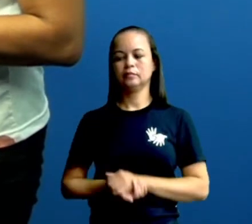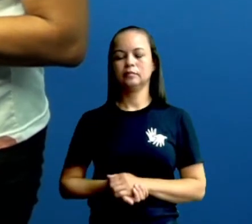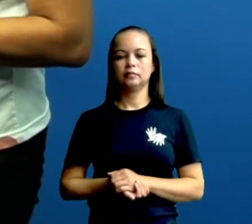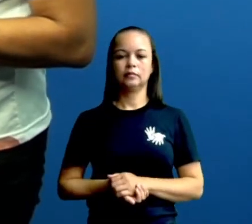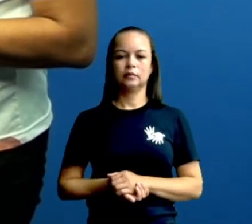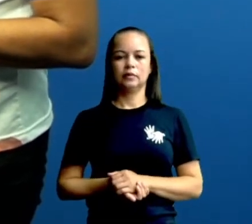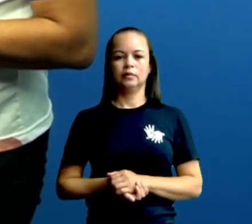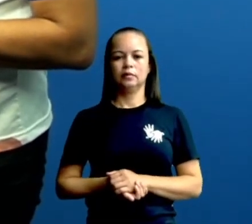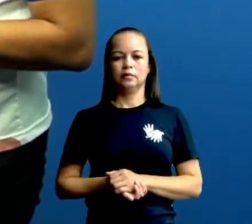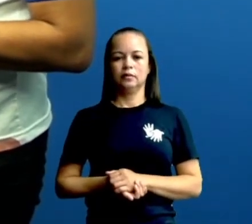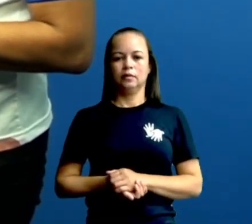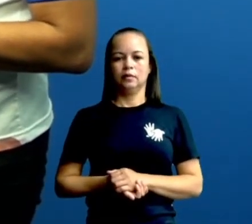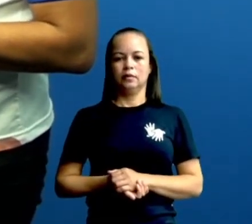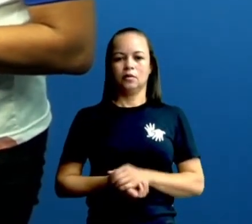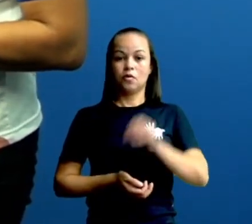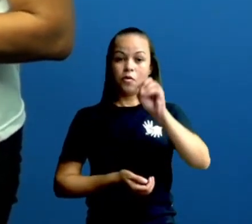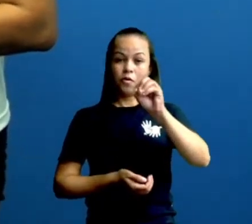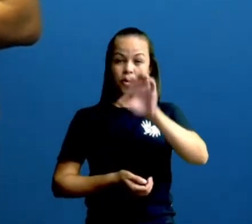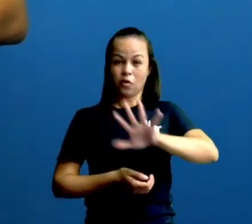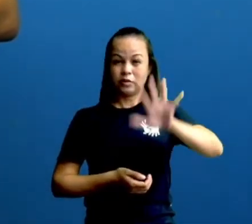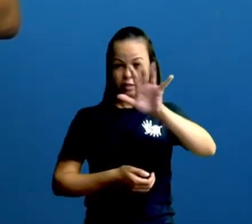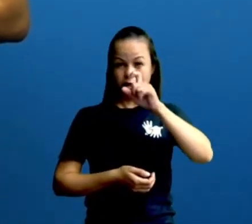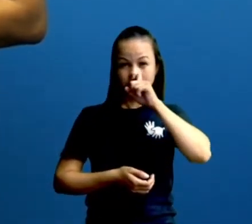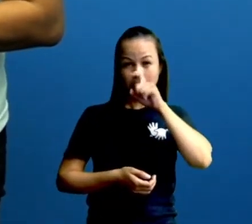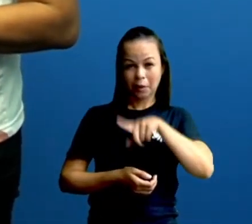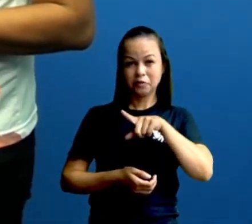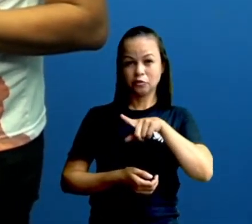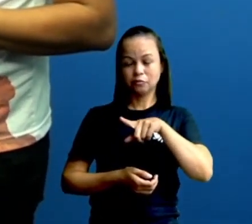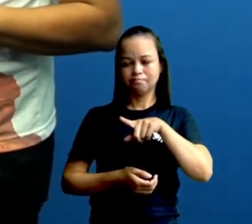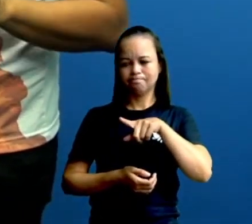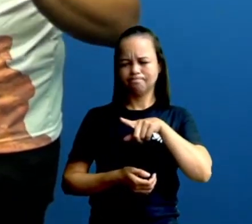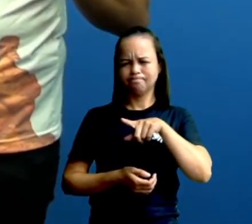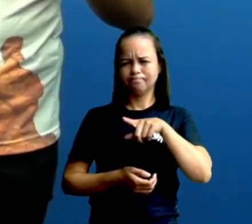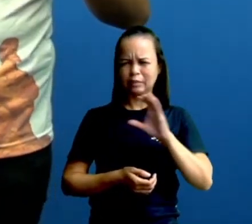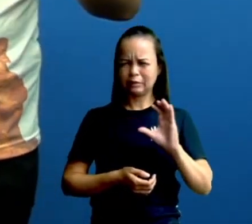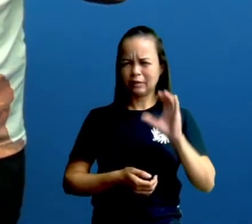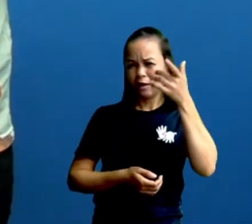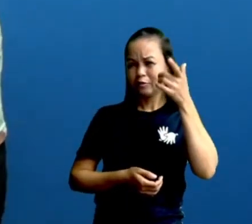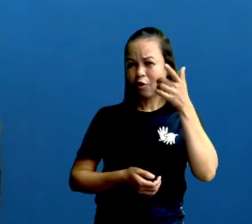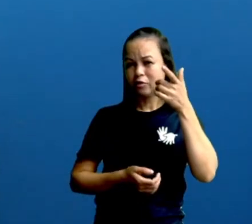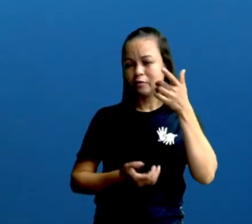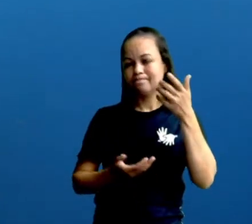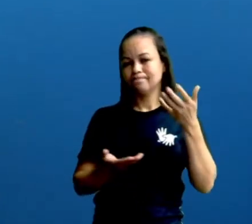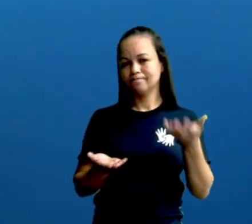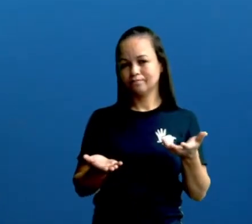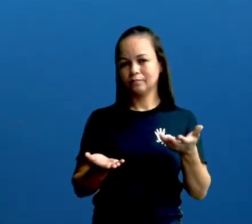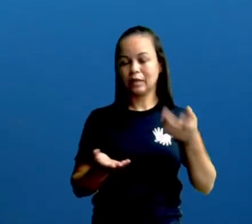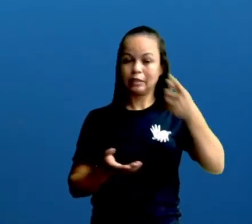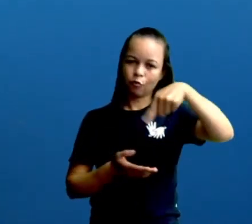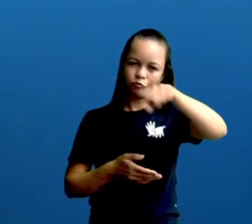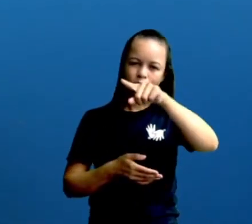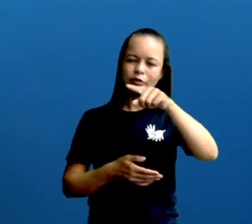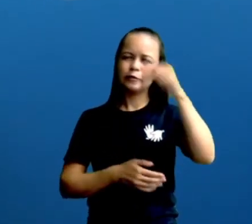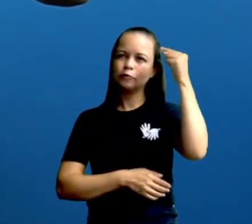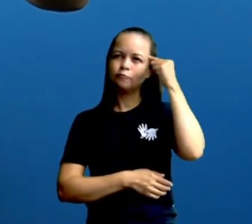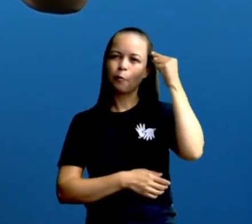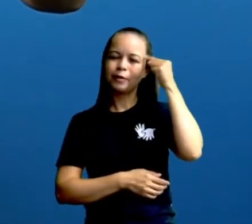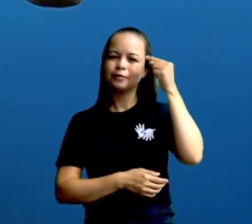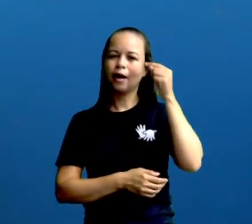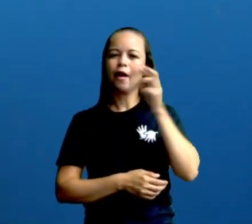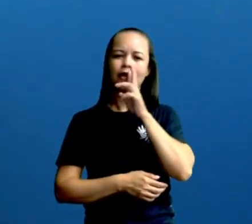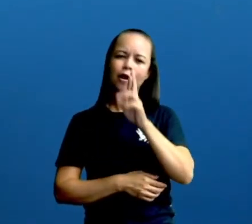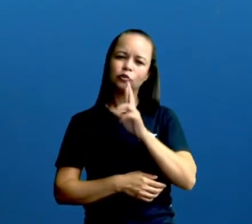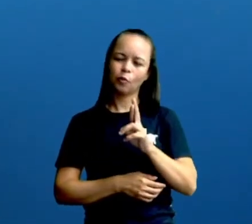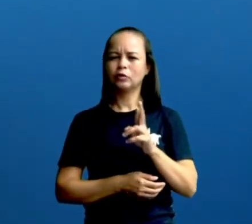Lixo no oceano tem solução? E aí essa pergunta você que vai ter que responder. Fica como se fosse